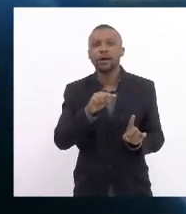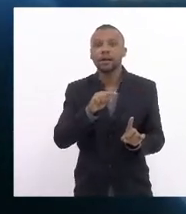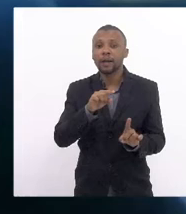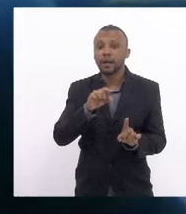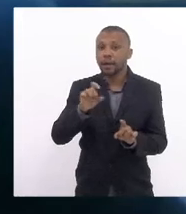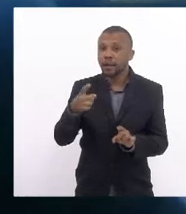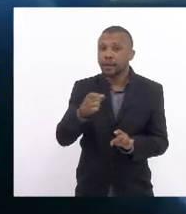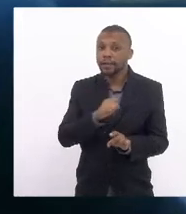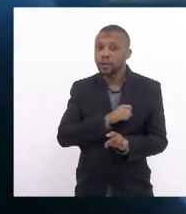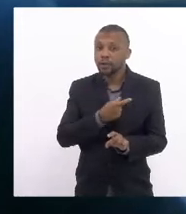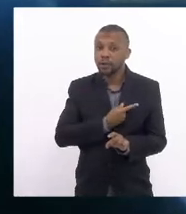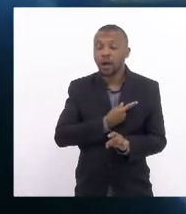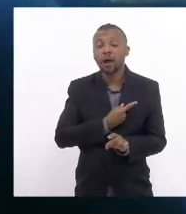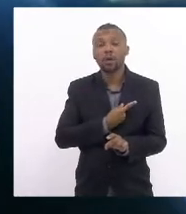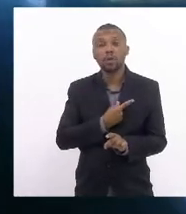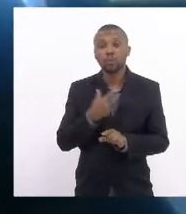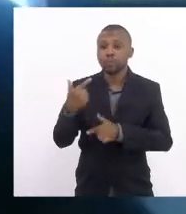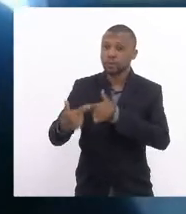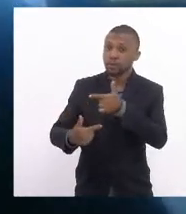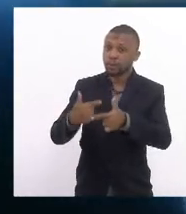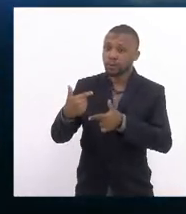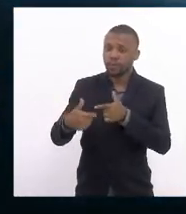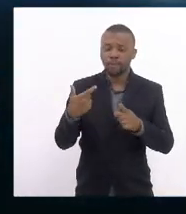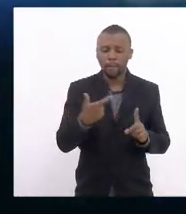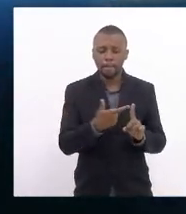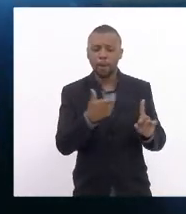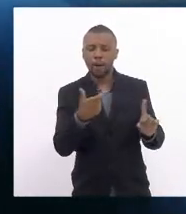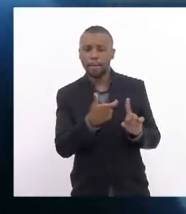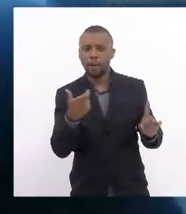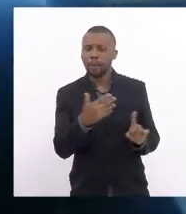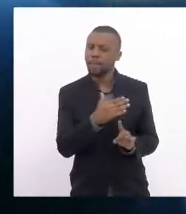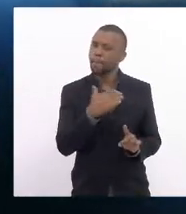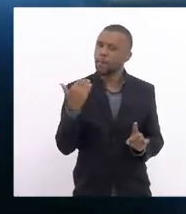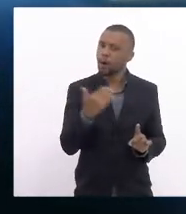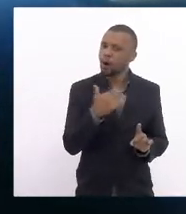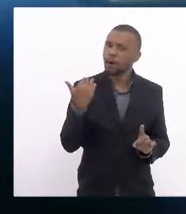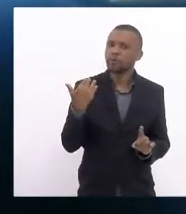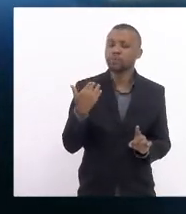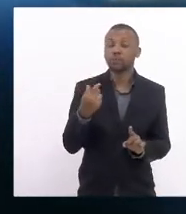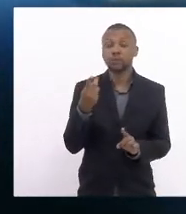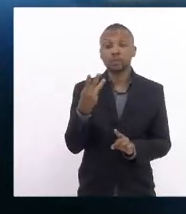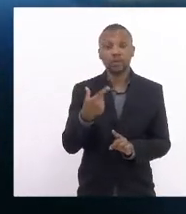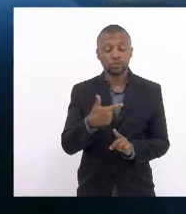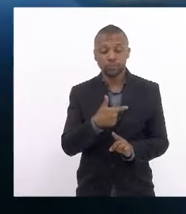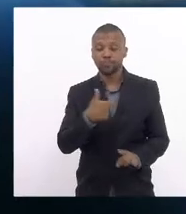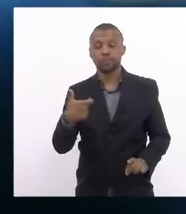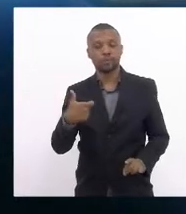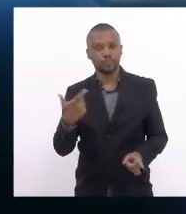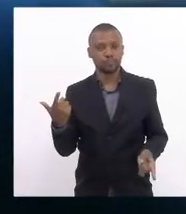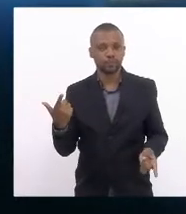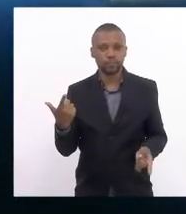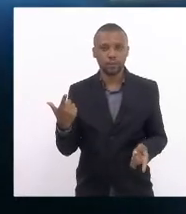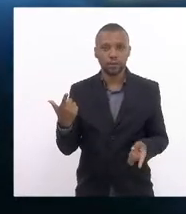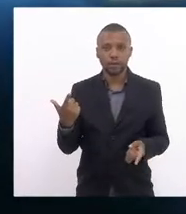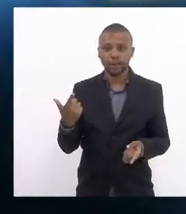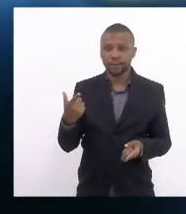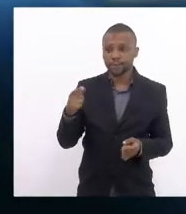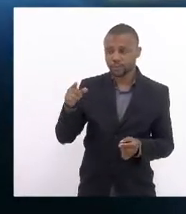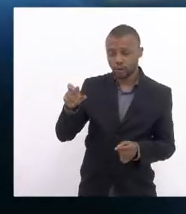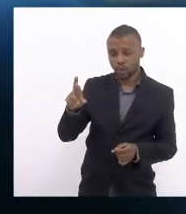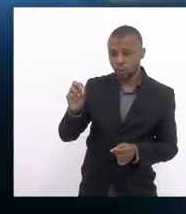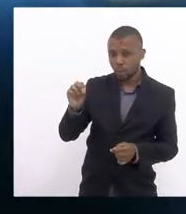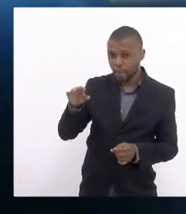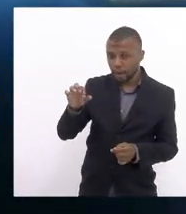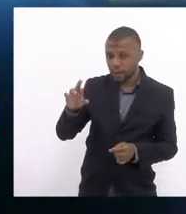Trabalhador que foi assassinado com 3 tiros no peito. O Romário Regis está acompanhando isso junto com o Daniel, que é advogado do